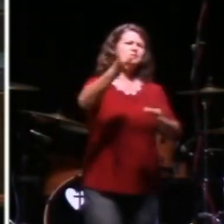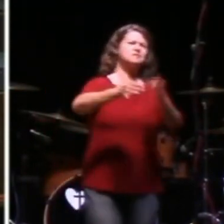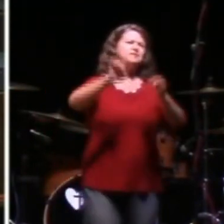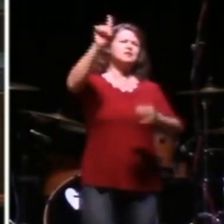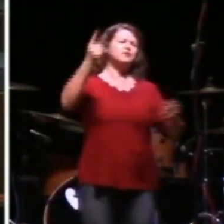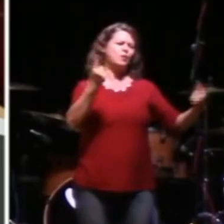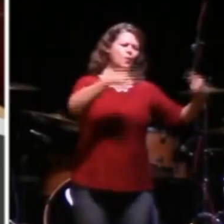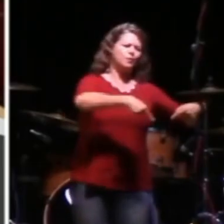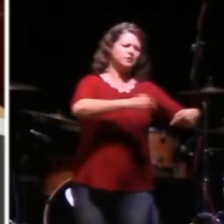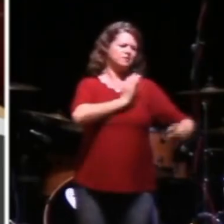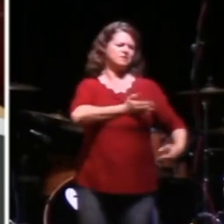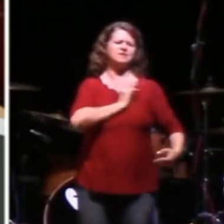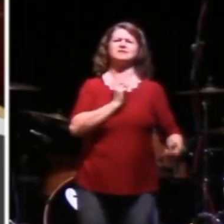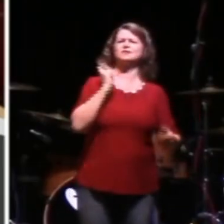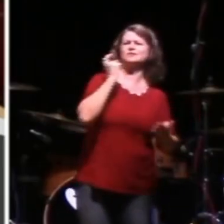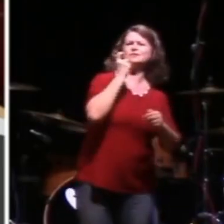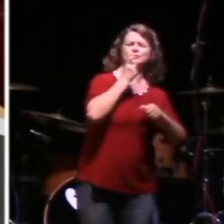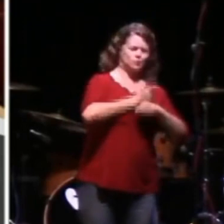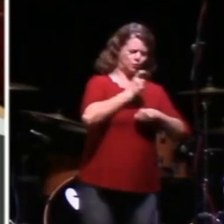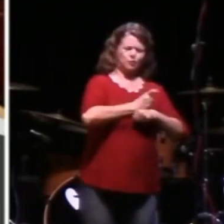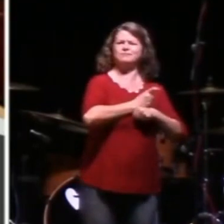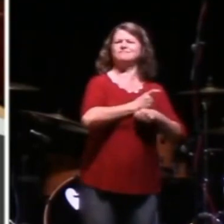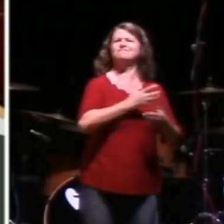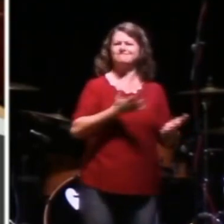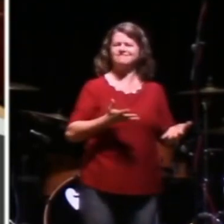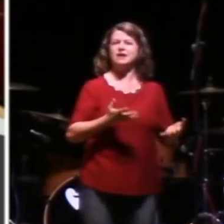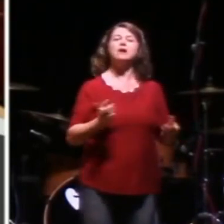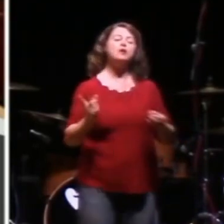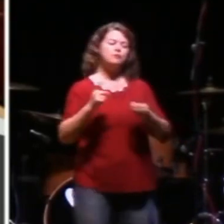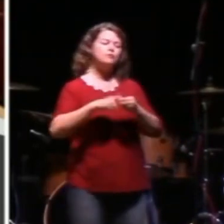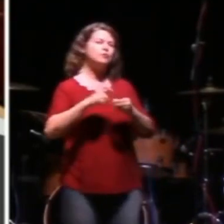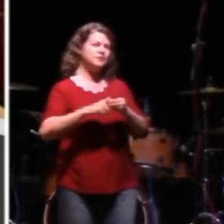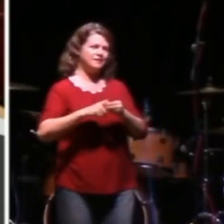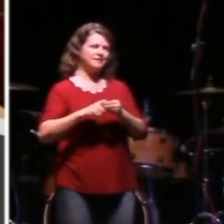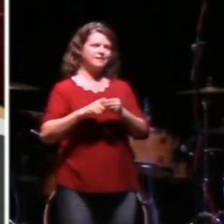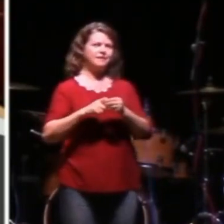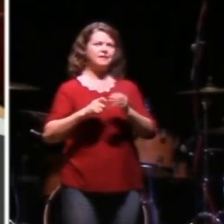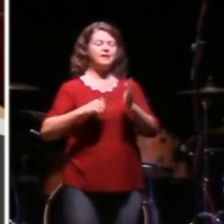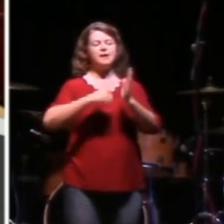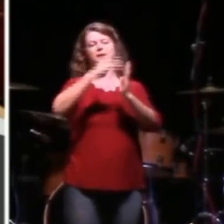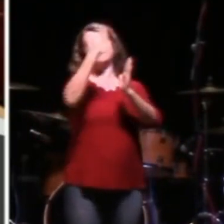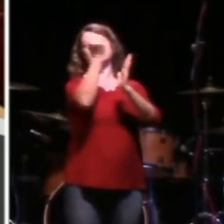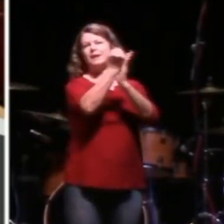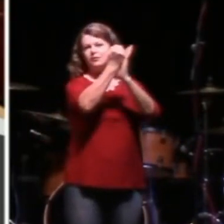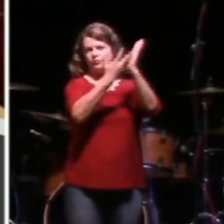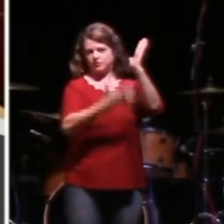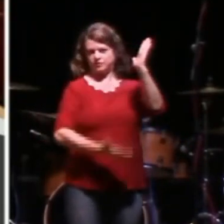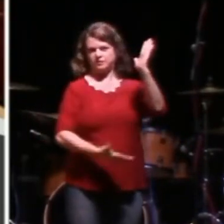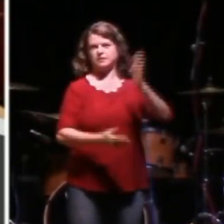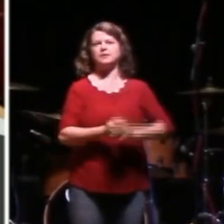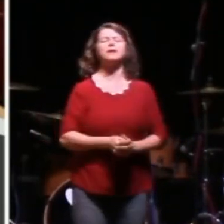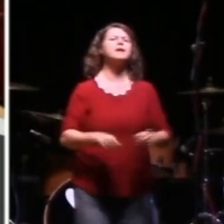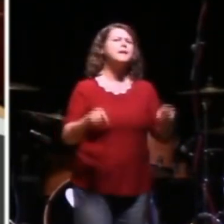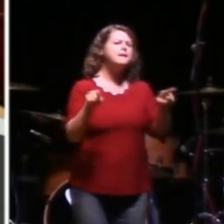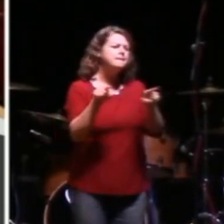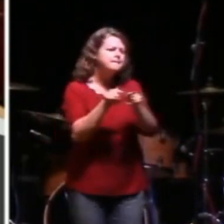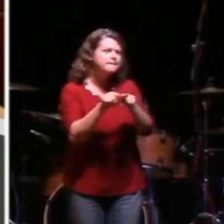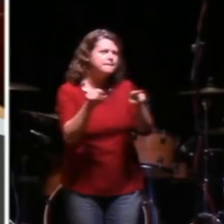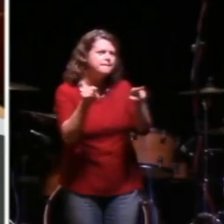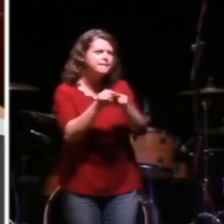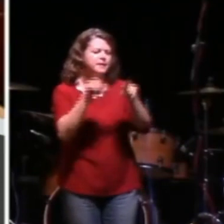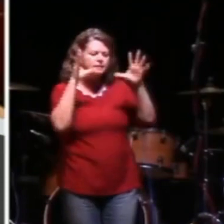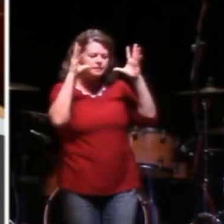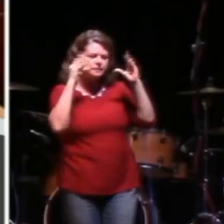e os 12 dois eu quero voltar para páscoa para você entender naquela mesma noite passarei